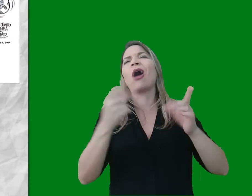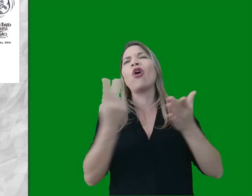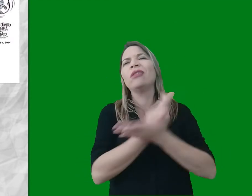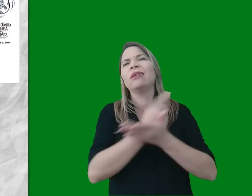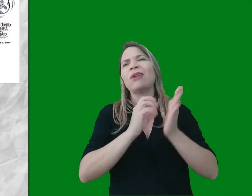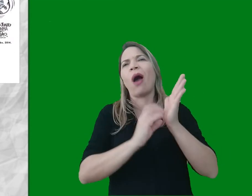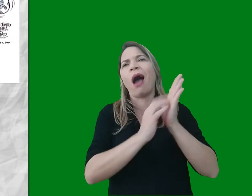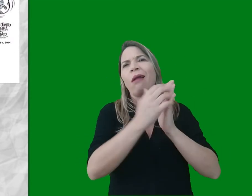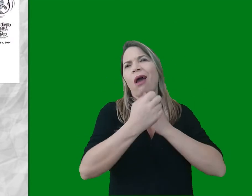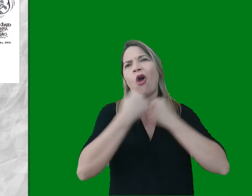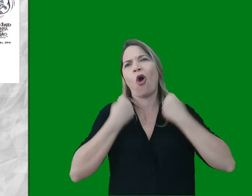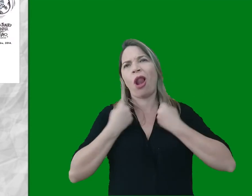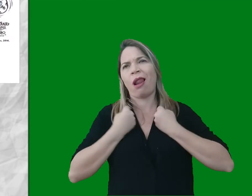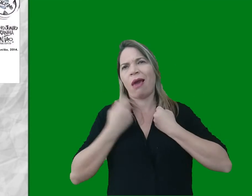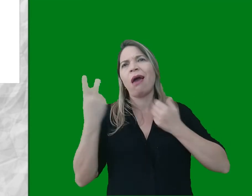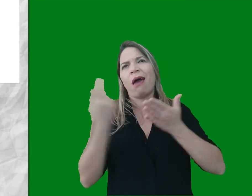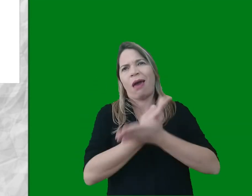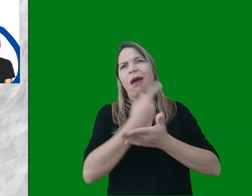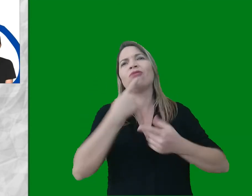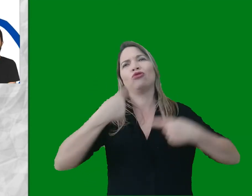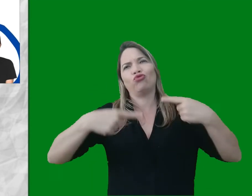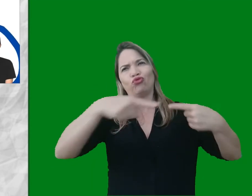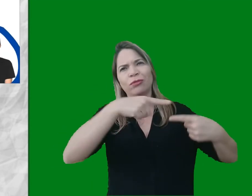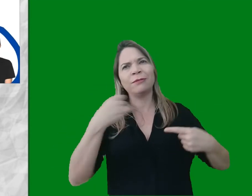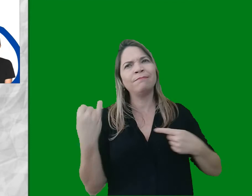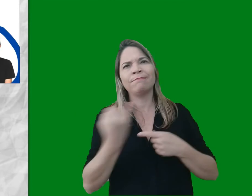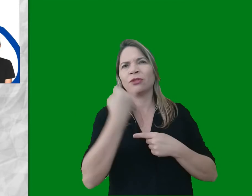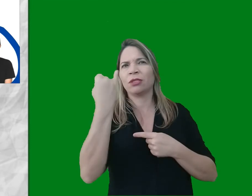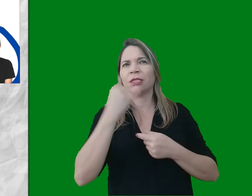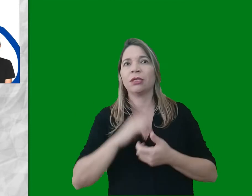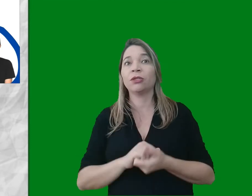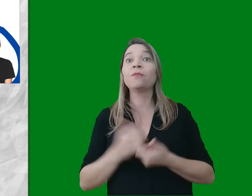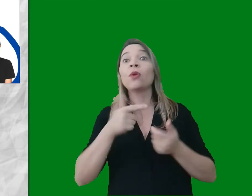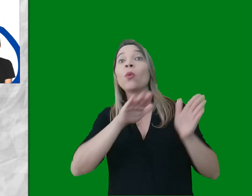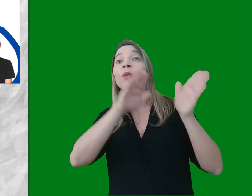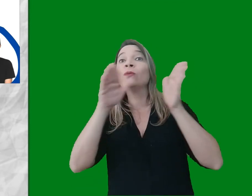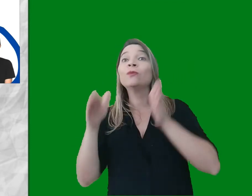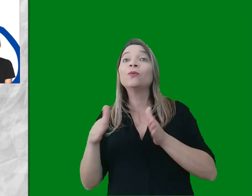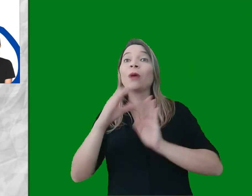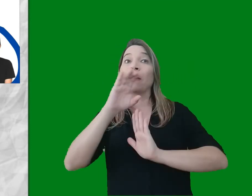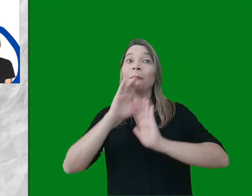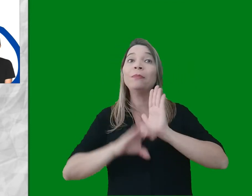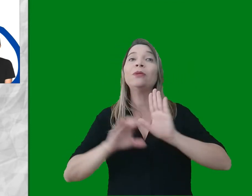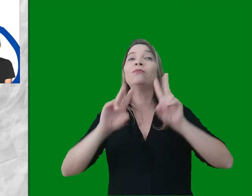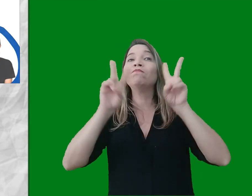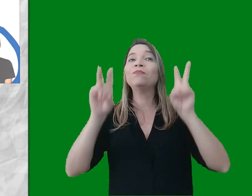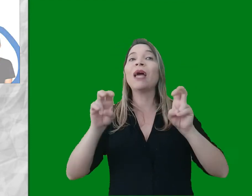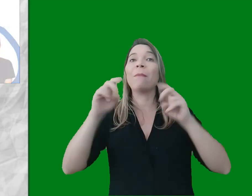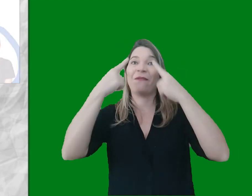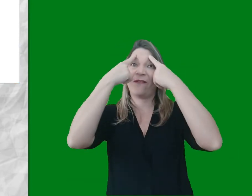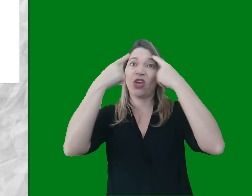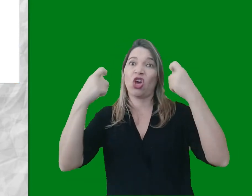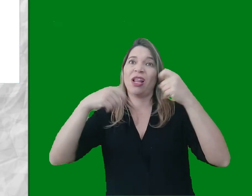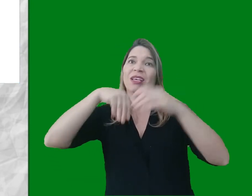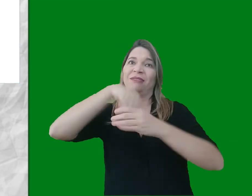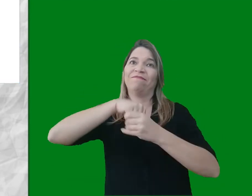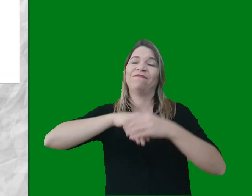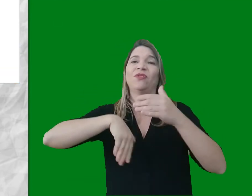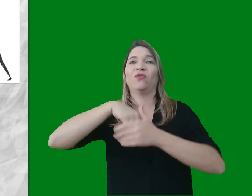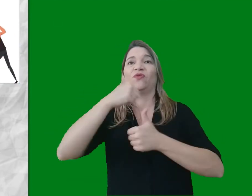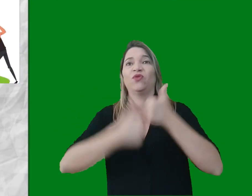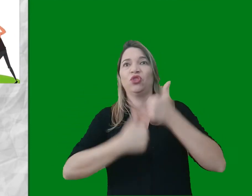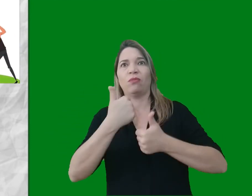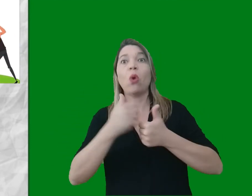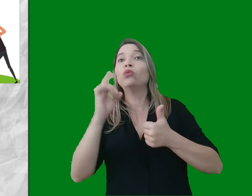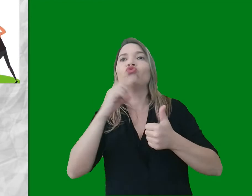Aranha. Em A Violência no e do Futebol, o autor busca discutir a relação entre futebol e violência, não se pautando somente na